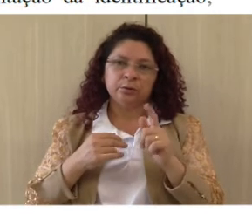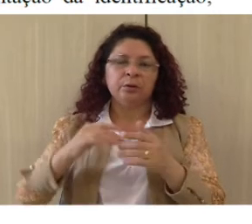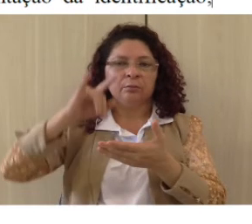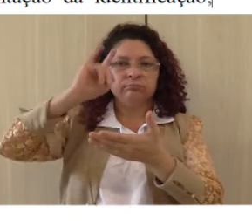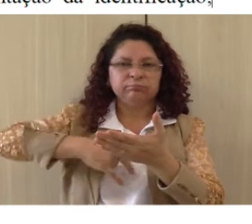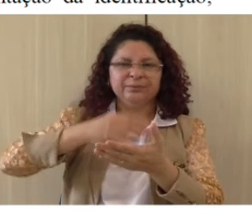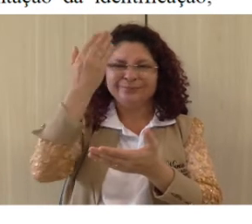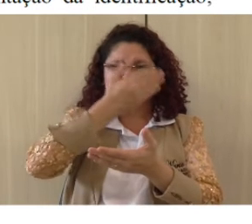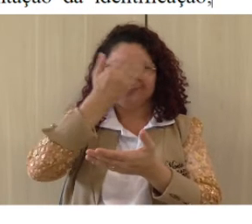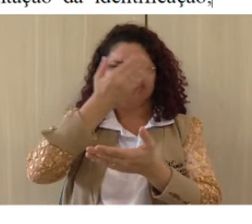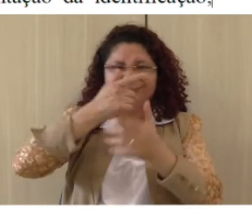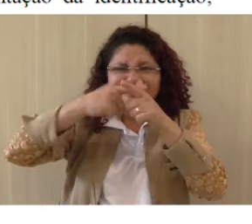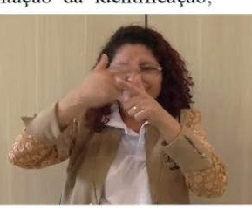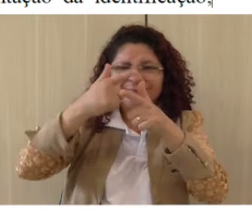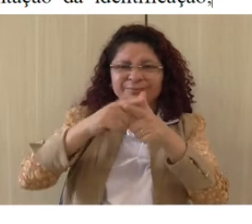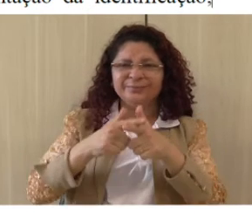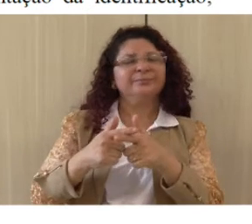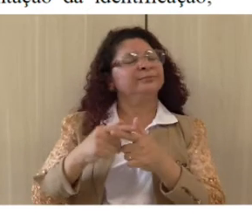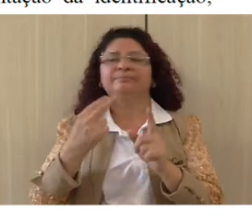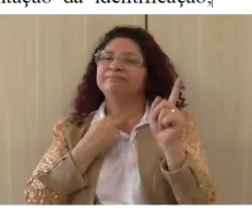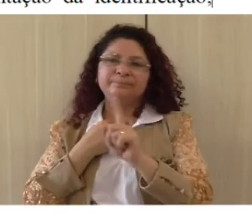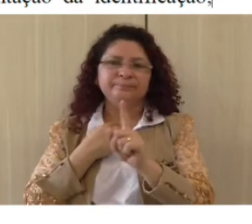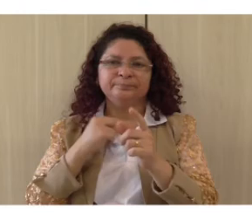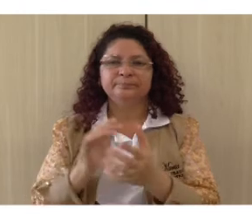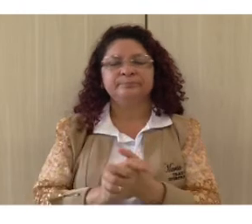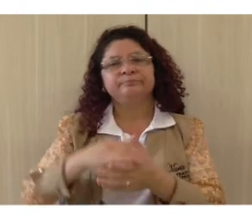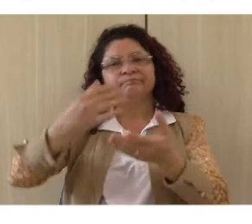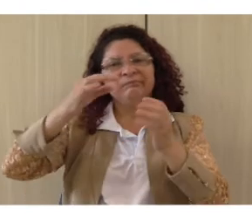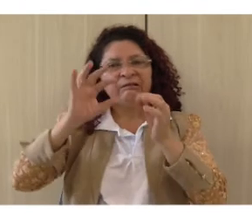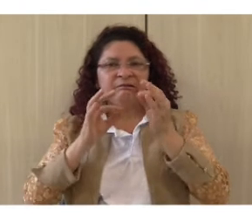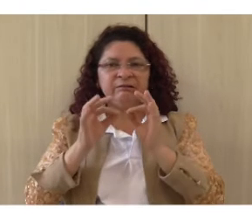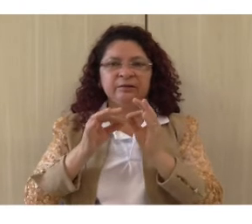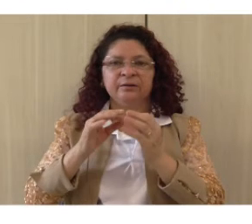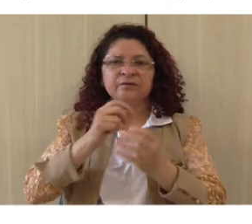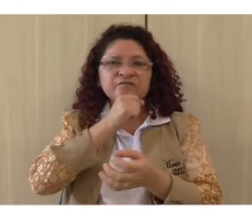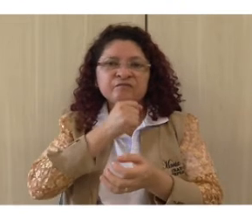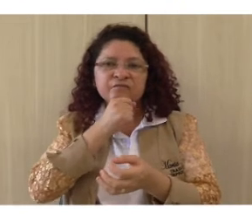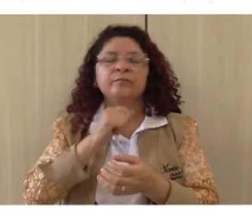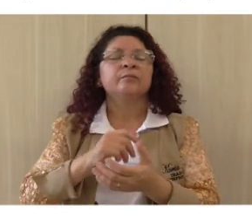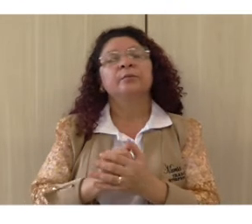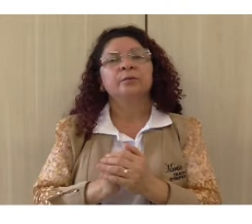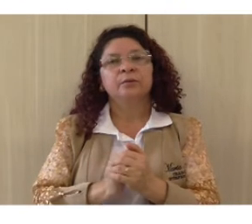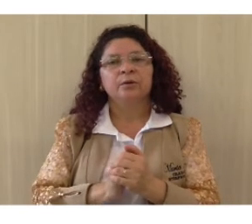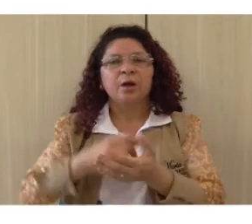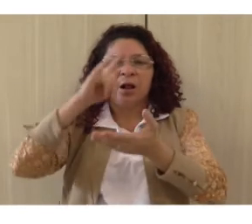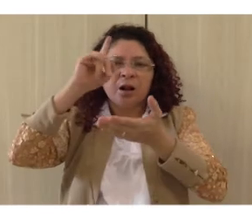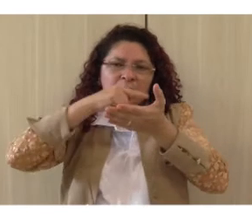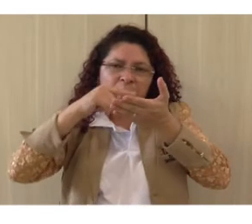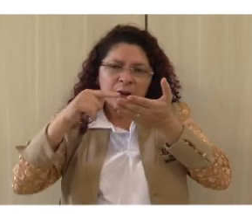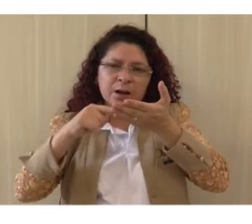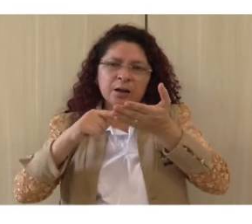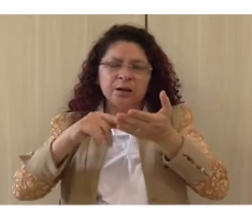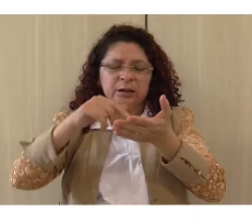documentos ilegíveis, não identificáveis e ou danificados, tampouco aqueles onde se lê não